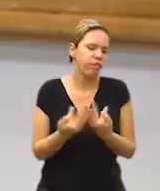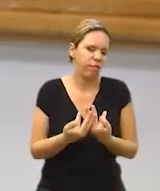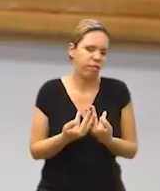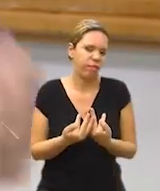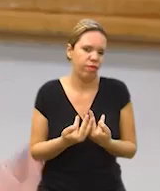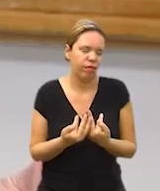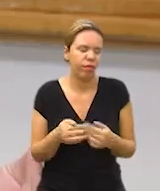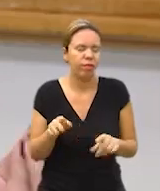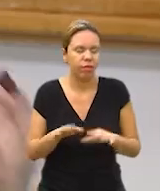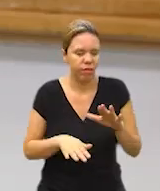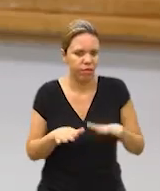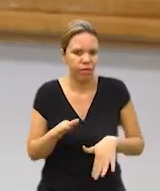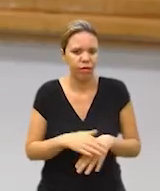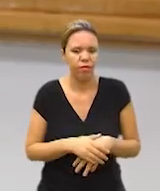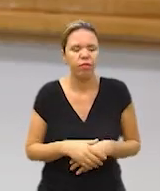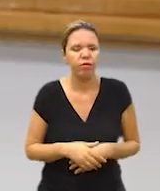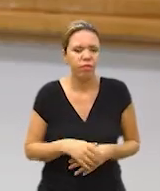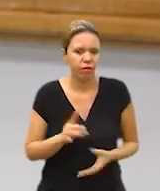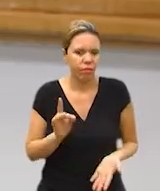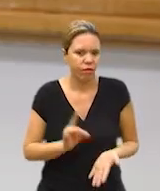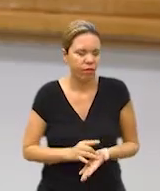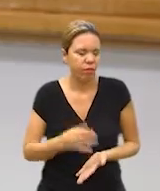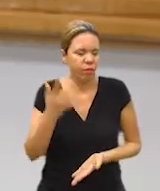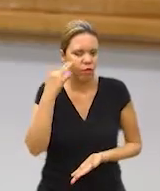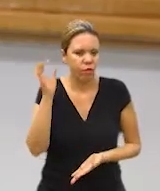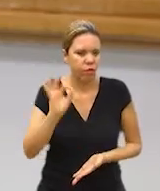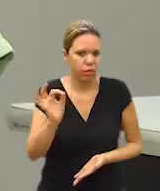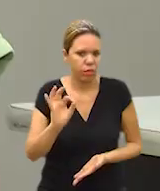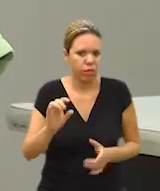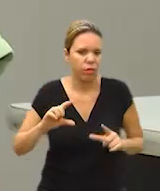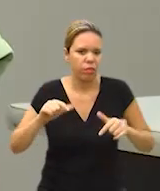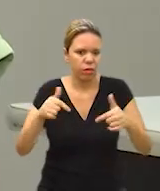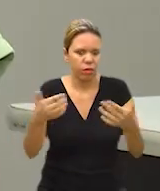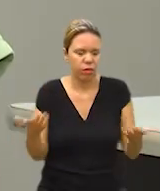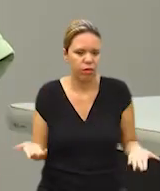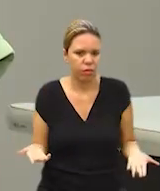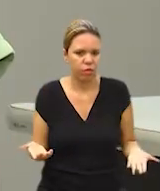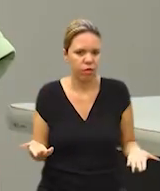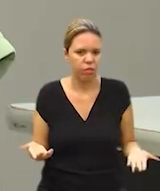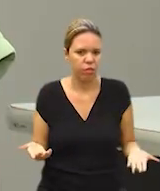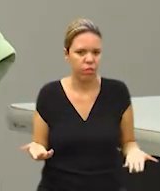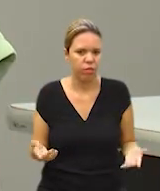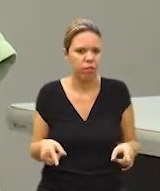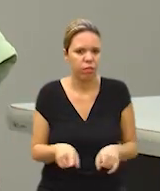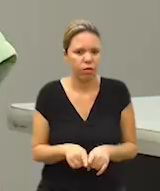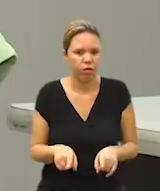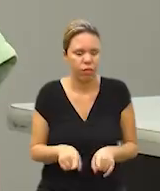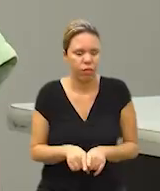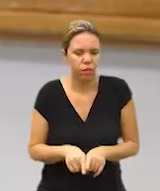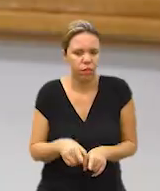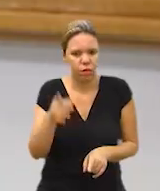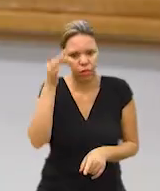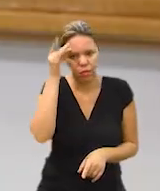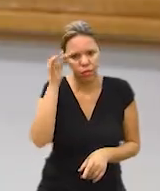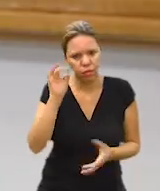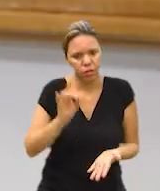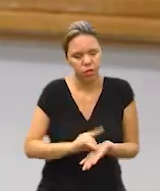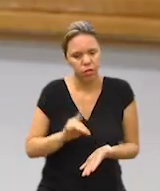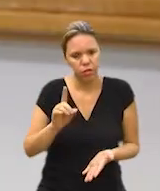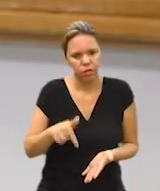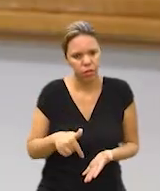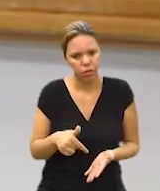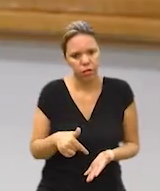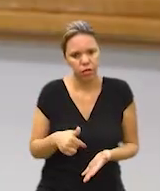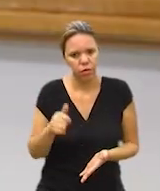ali, muitas vezes, a família realmente não sabe como agir. Então ela não tem que saber filtrar também o que ele exato, quer ouvir, né? Exato, eu acho que